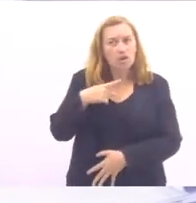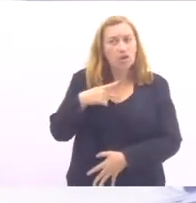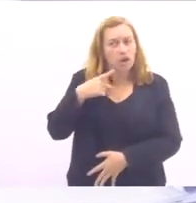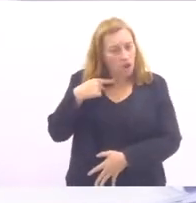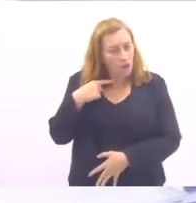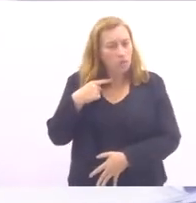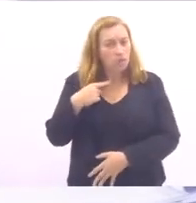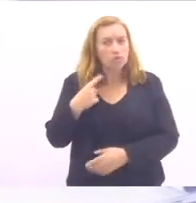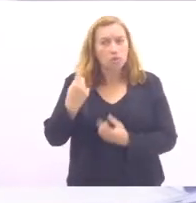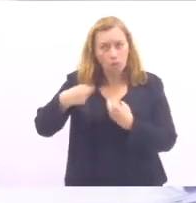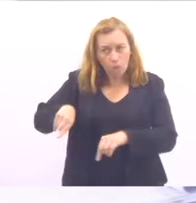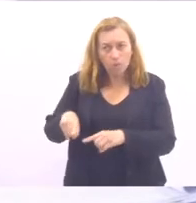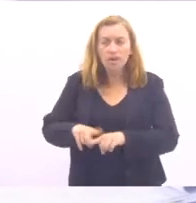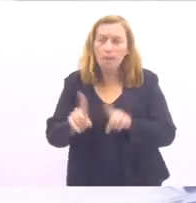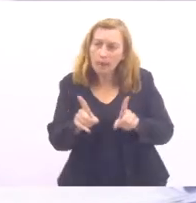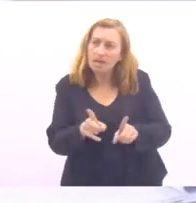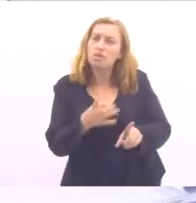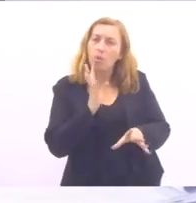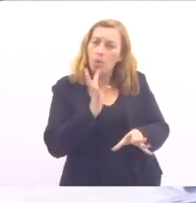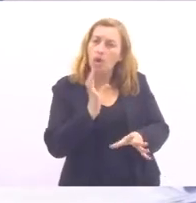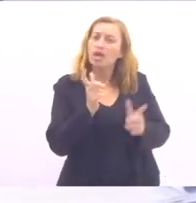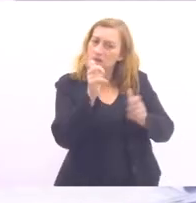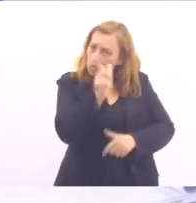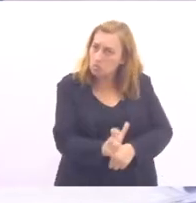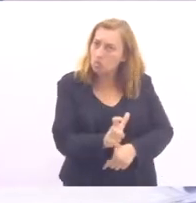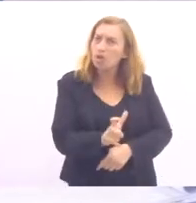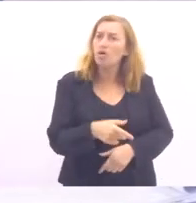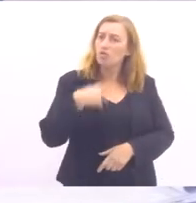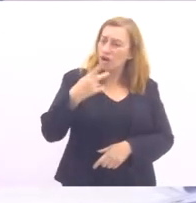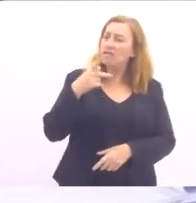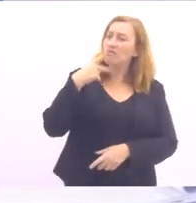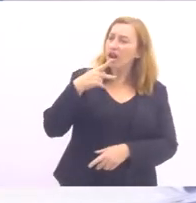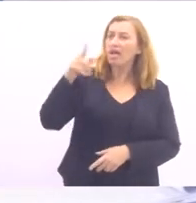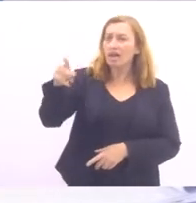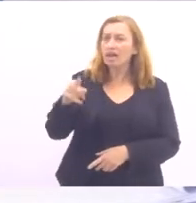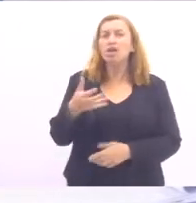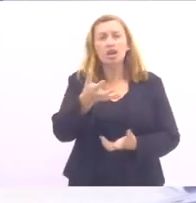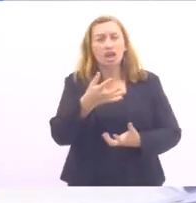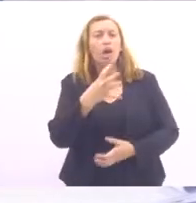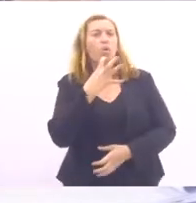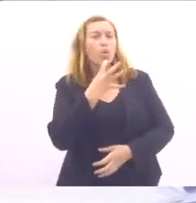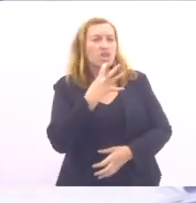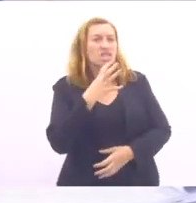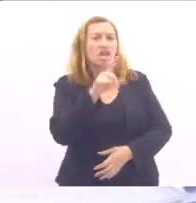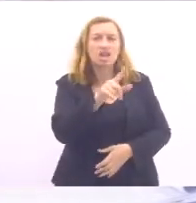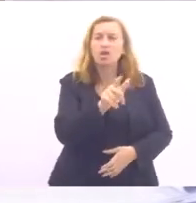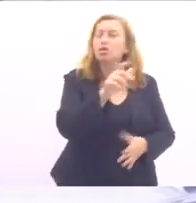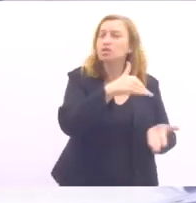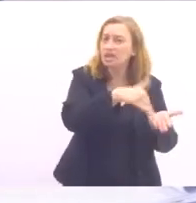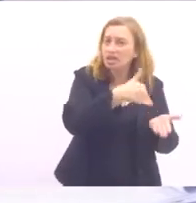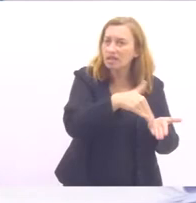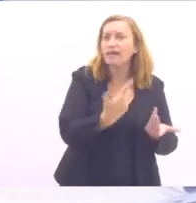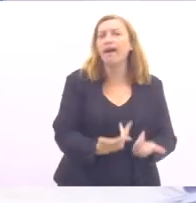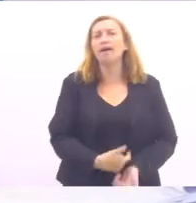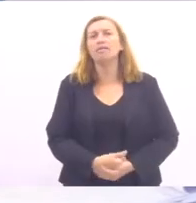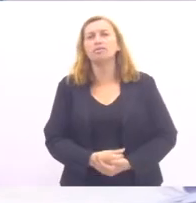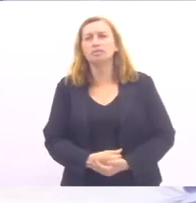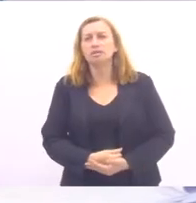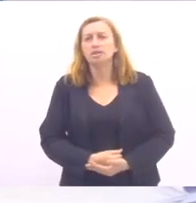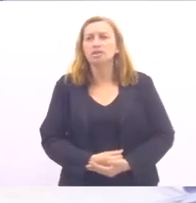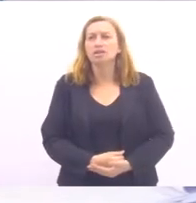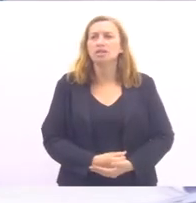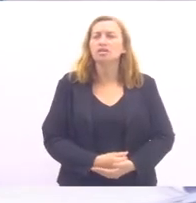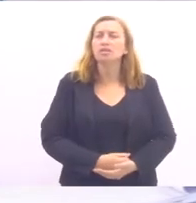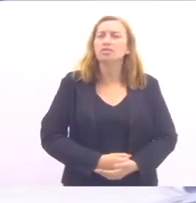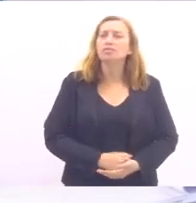da oposição, mas eu vou lá e reconheço. Uhum. Fui lá e falei: olha, quero aqui reconhecer que o secretário, né, E